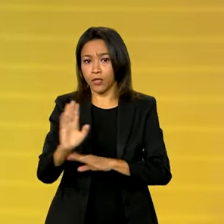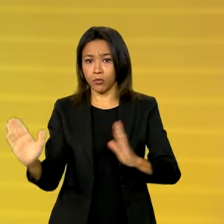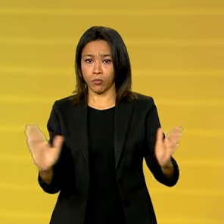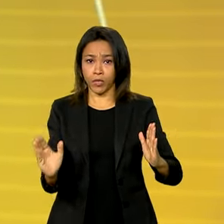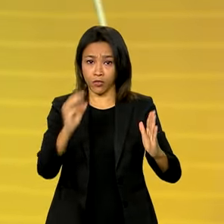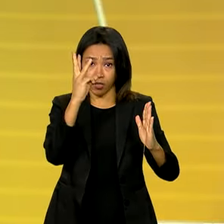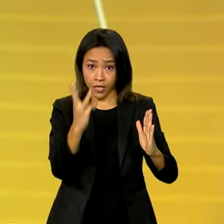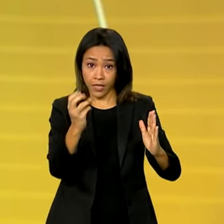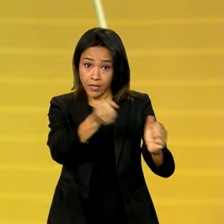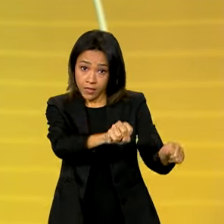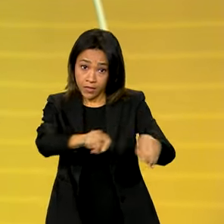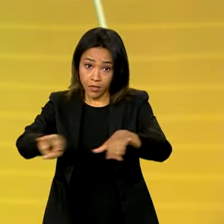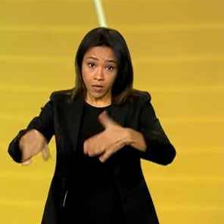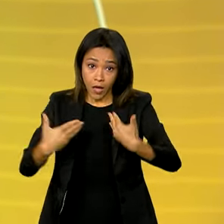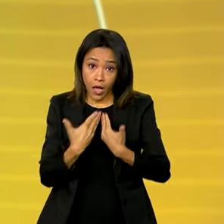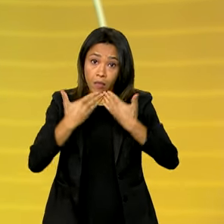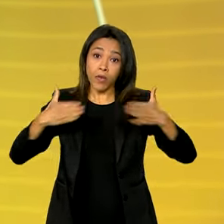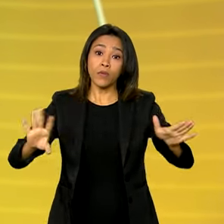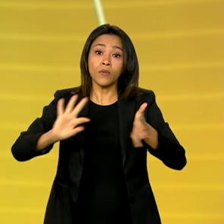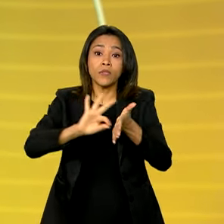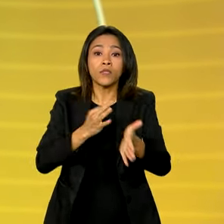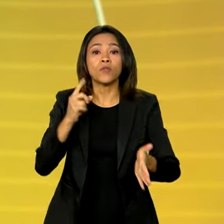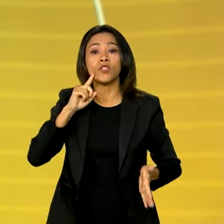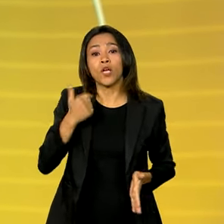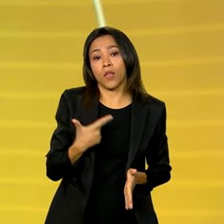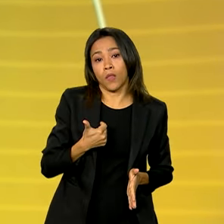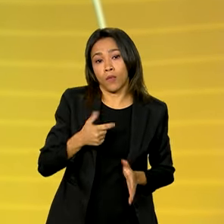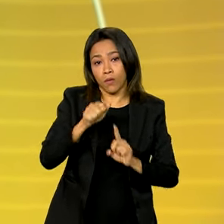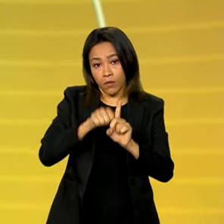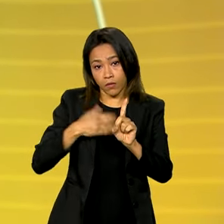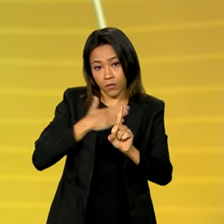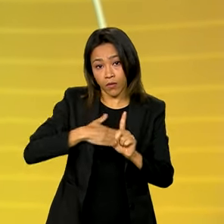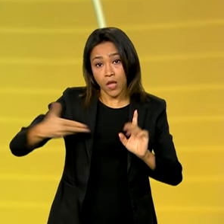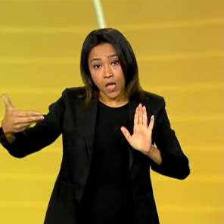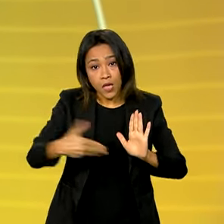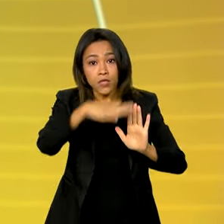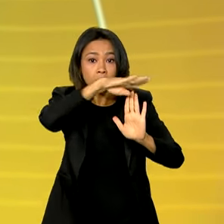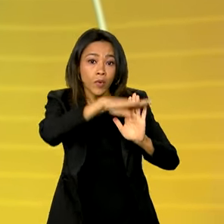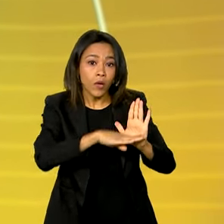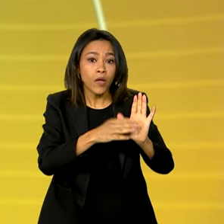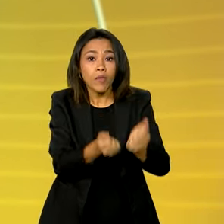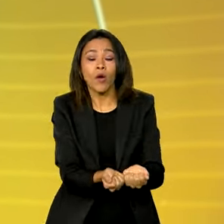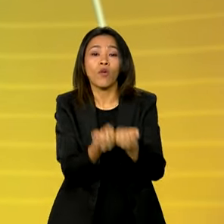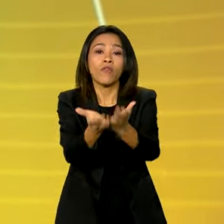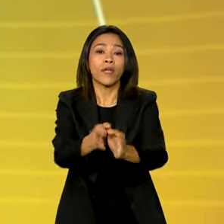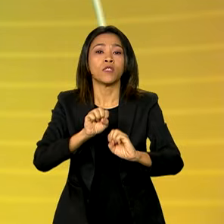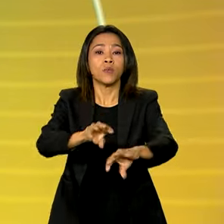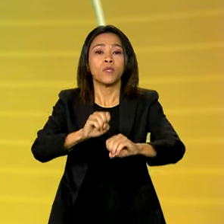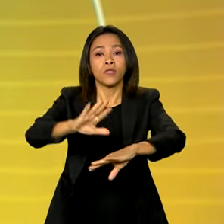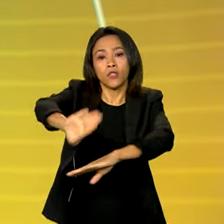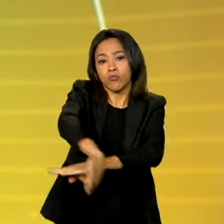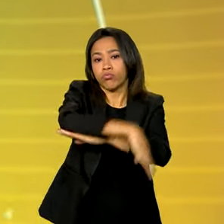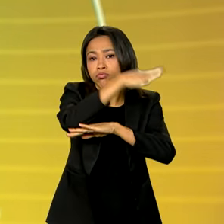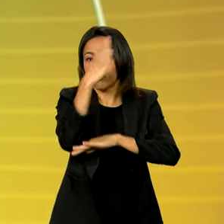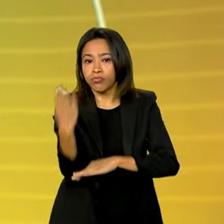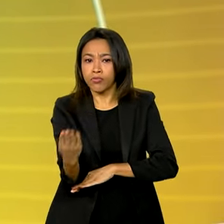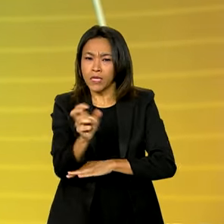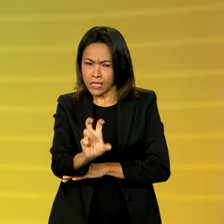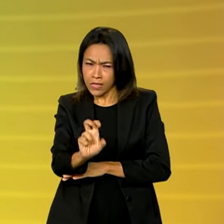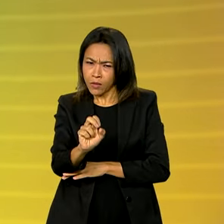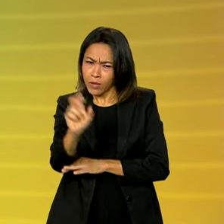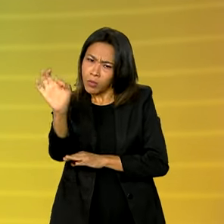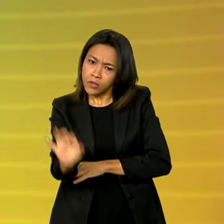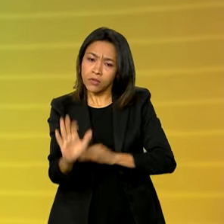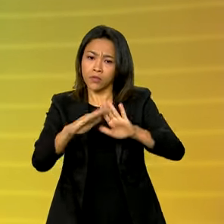3 semanas após a abertura das inscrições no dia 12 de agosto. O programa oferece educação em tempo integral em, no mínimo, 50%